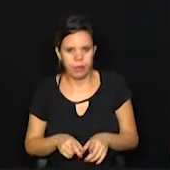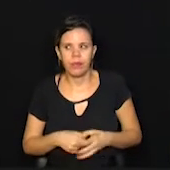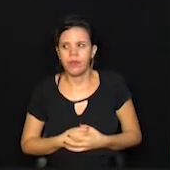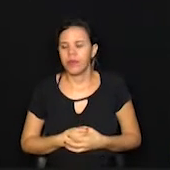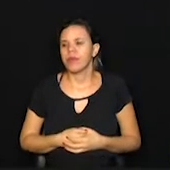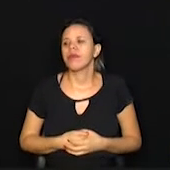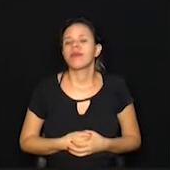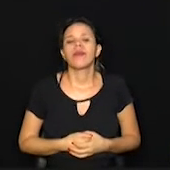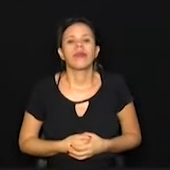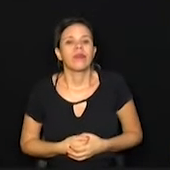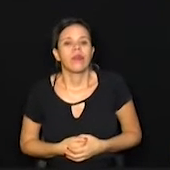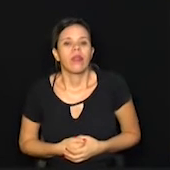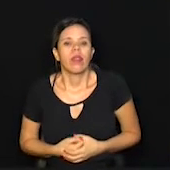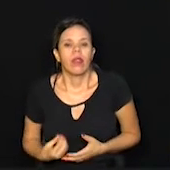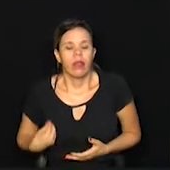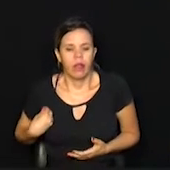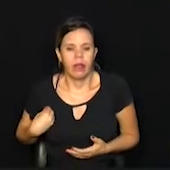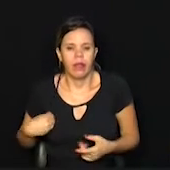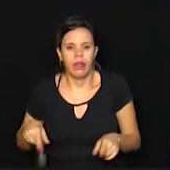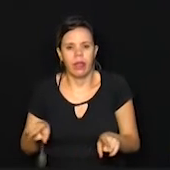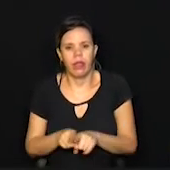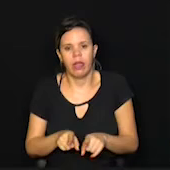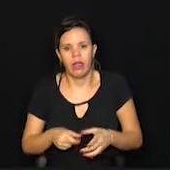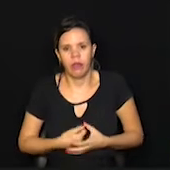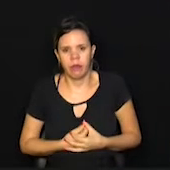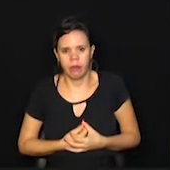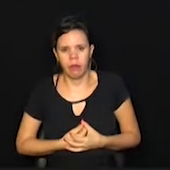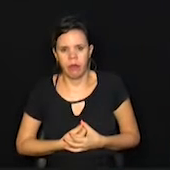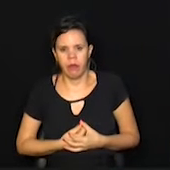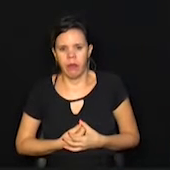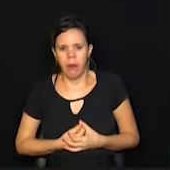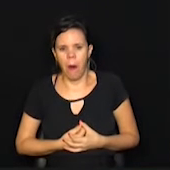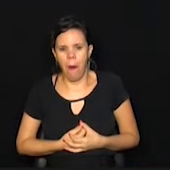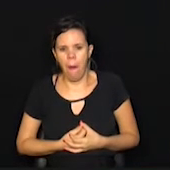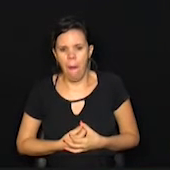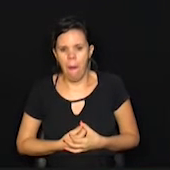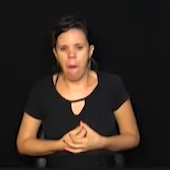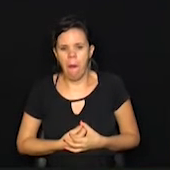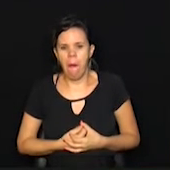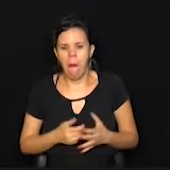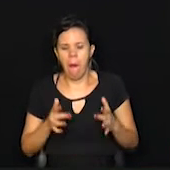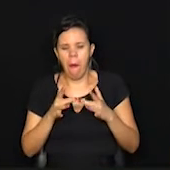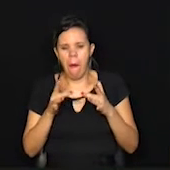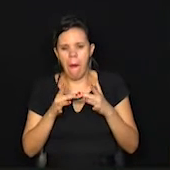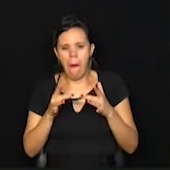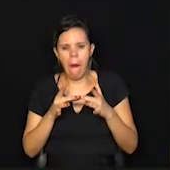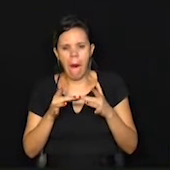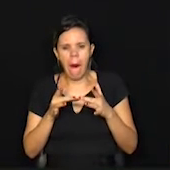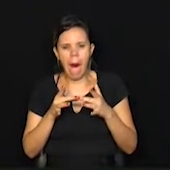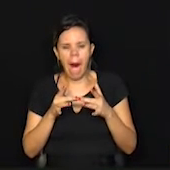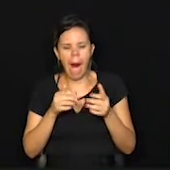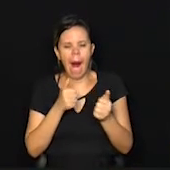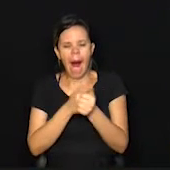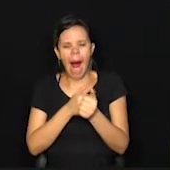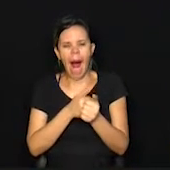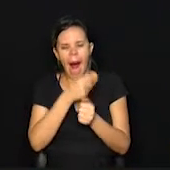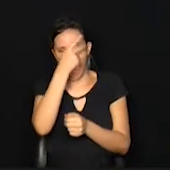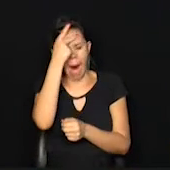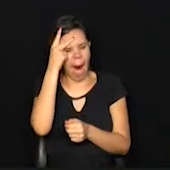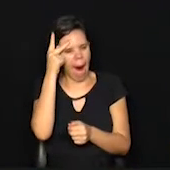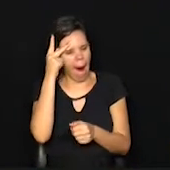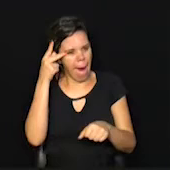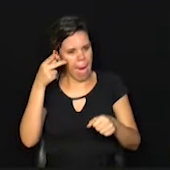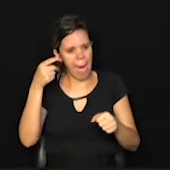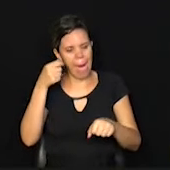é que tá vivo também e eu tomei contato mais próximo com esse mundo das pessoas